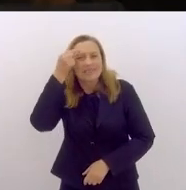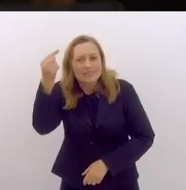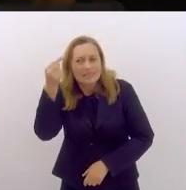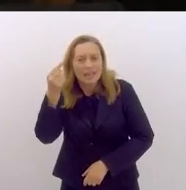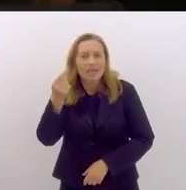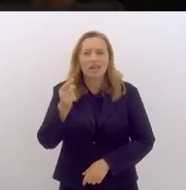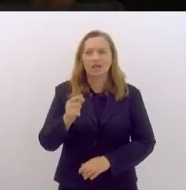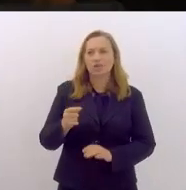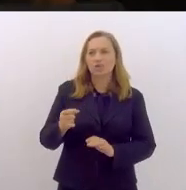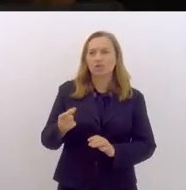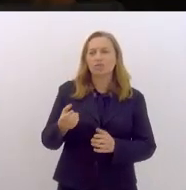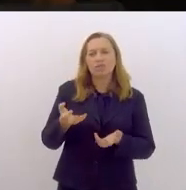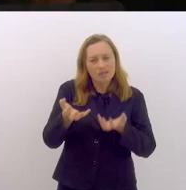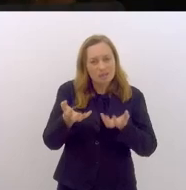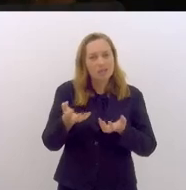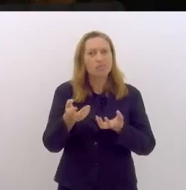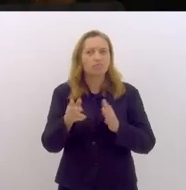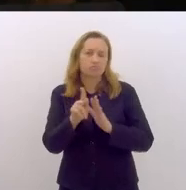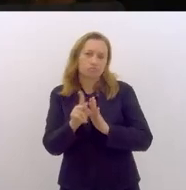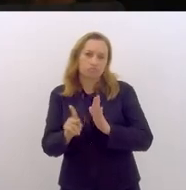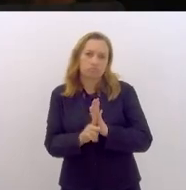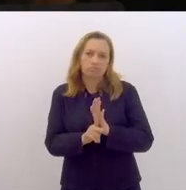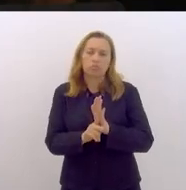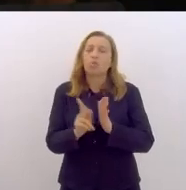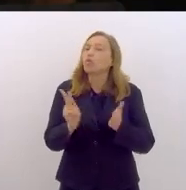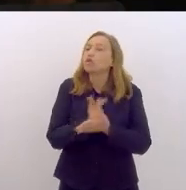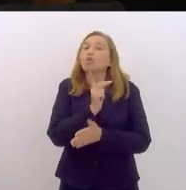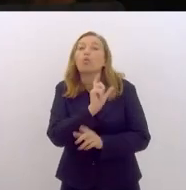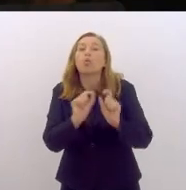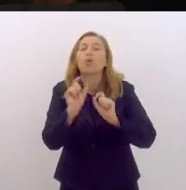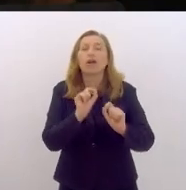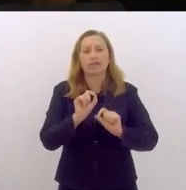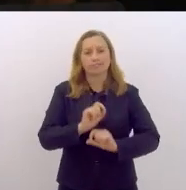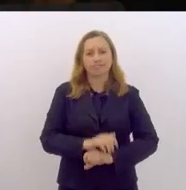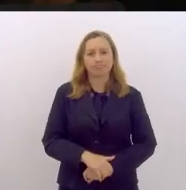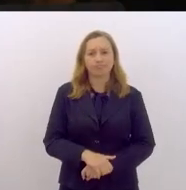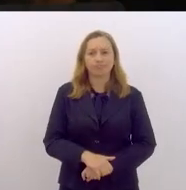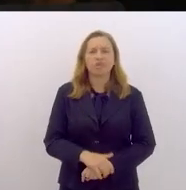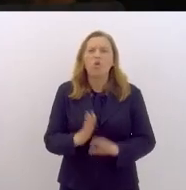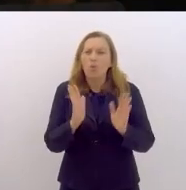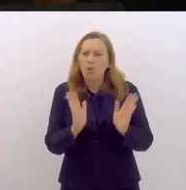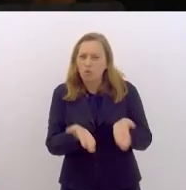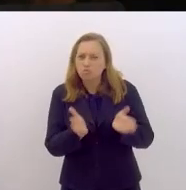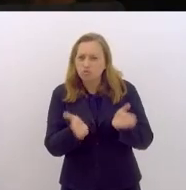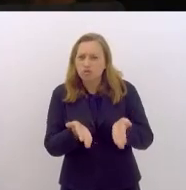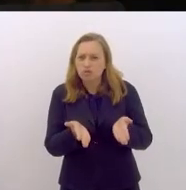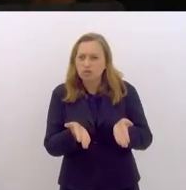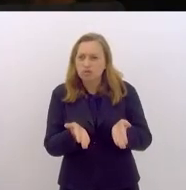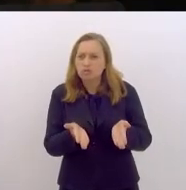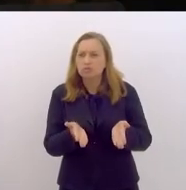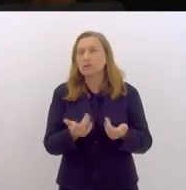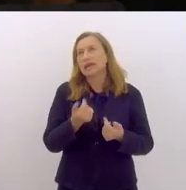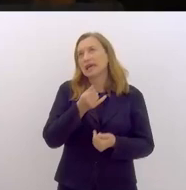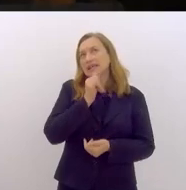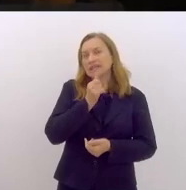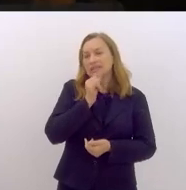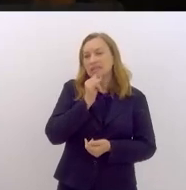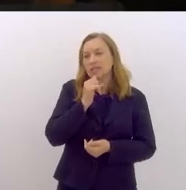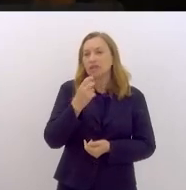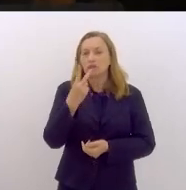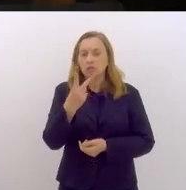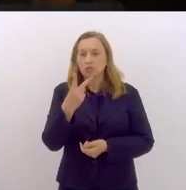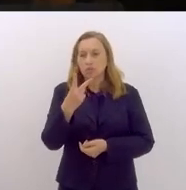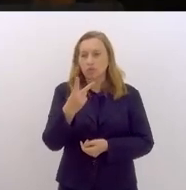se pretende com esse projeto. Então, o que acontece? Hoje em dia, quando, por exemplo, dois